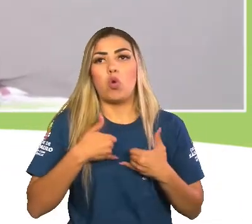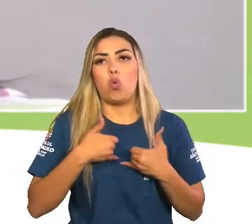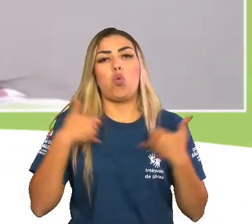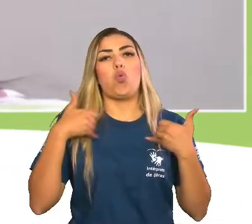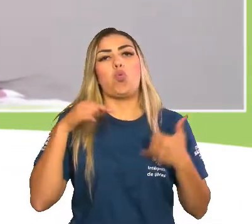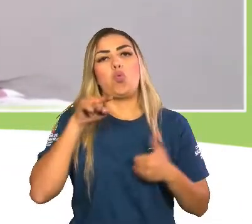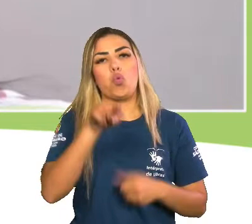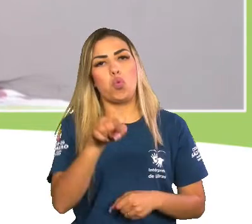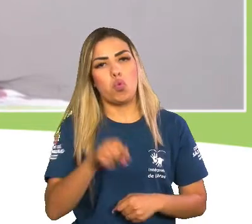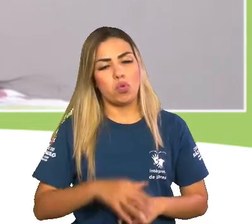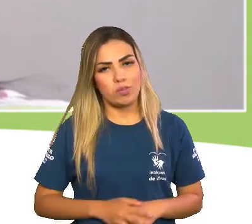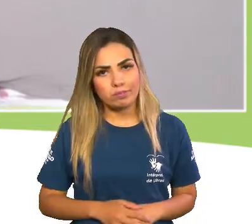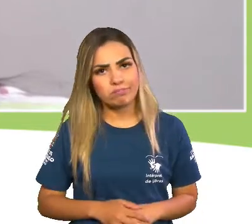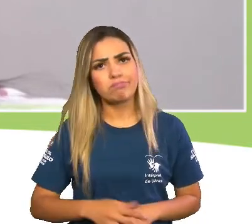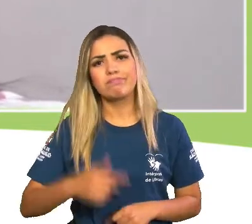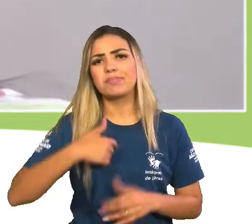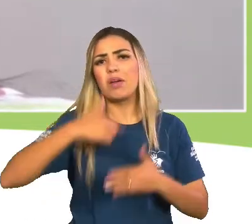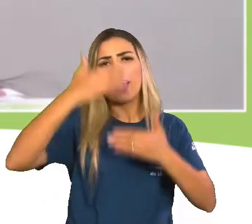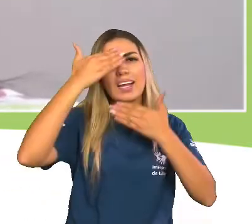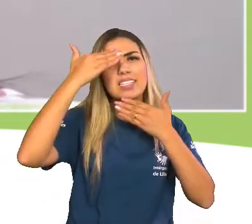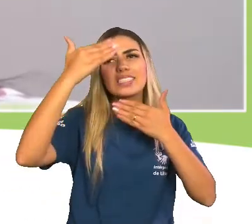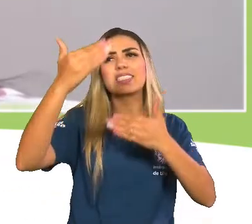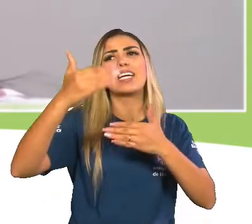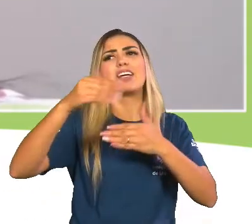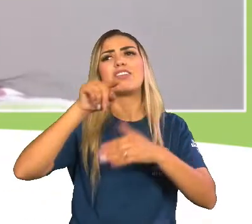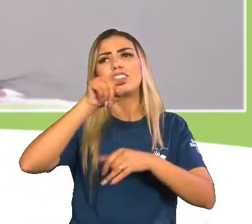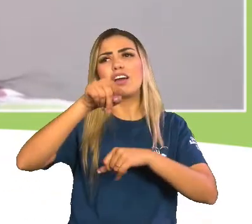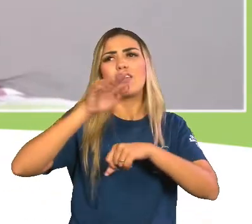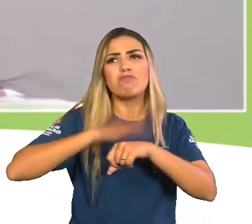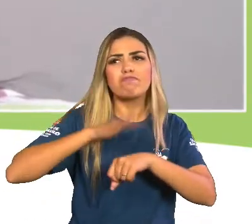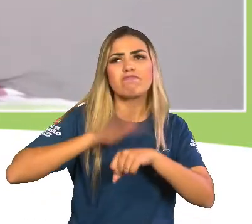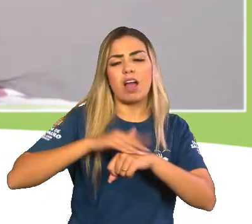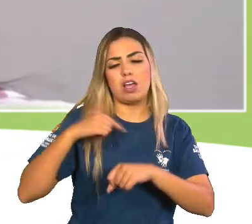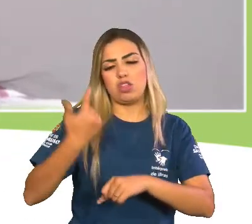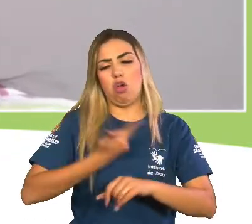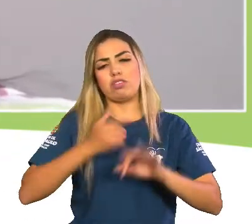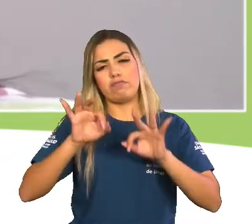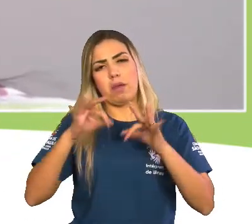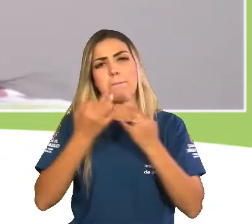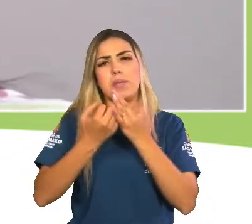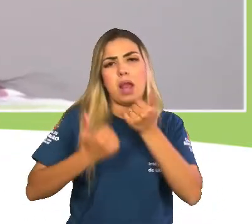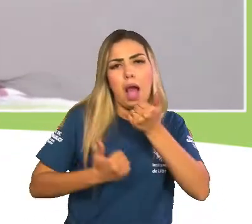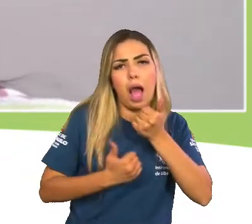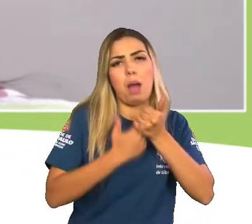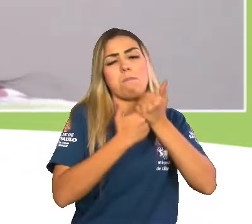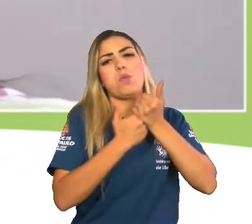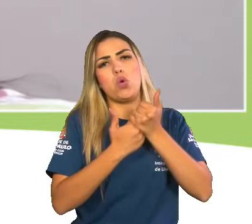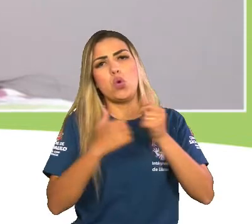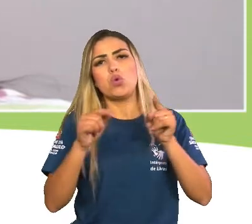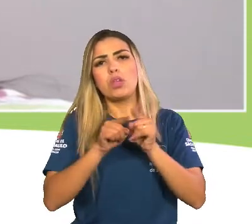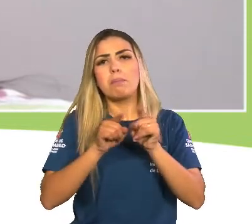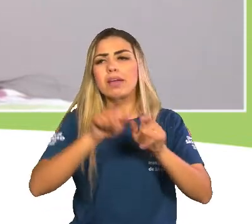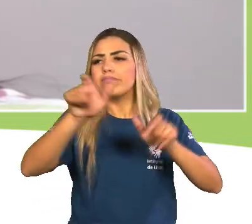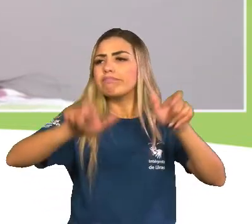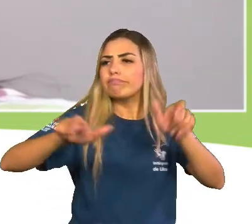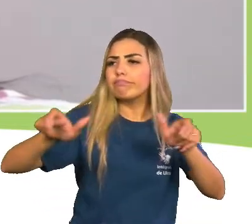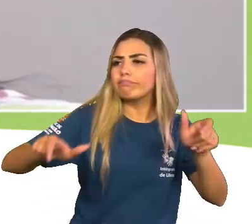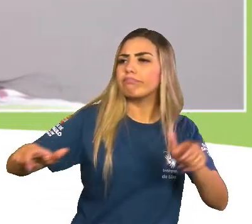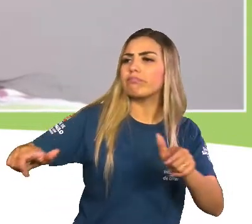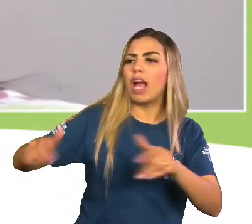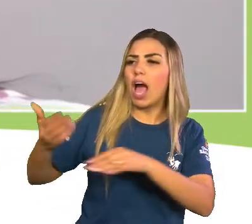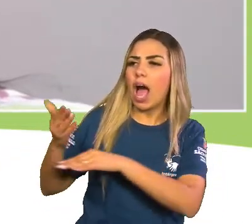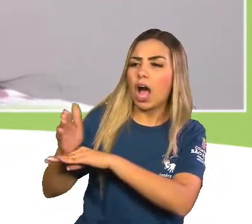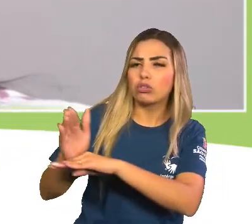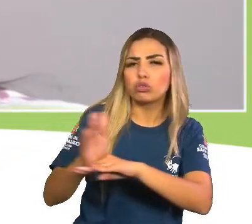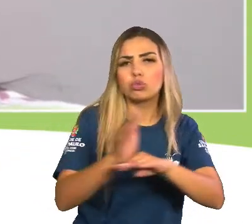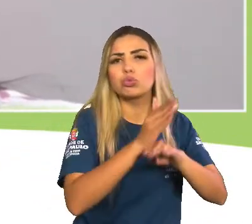e agradecemos por tudo que você faz pela nossa família, por todos que estão à sua volta e